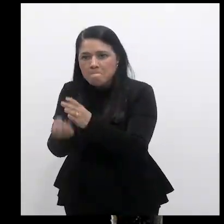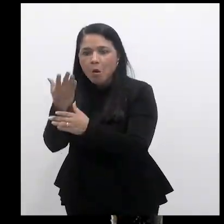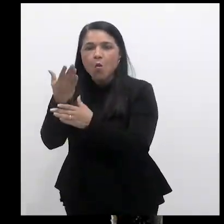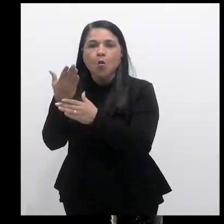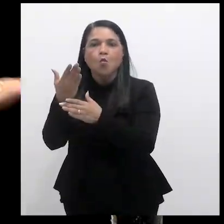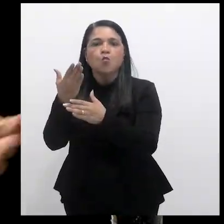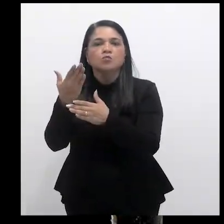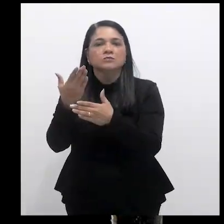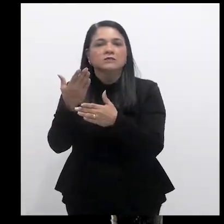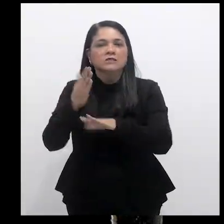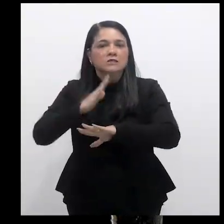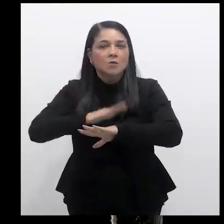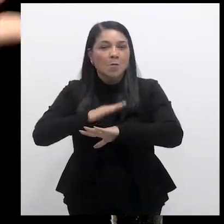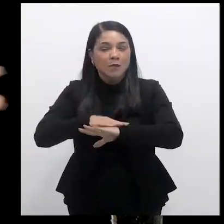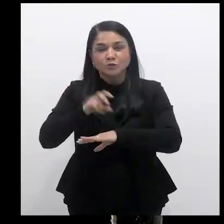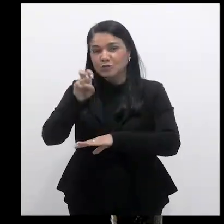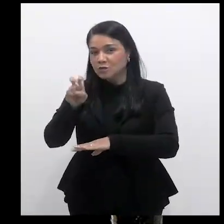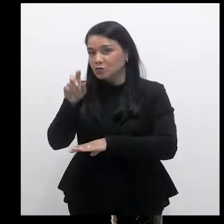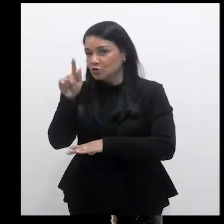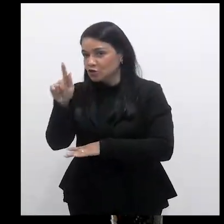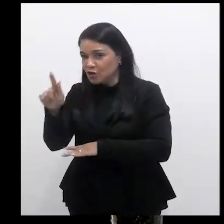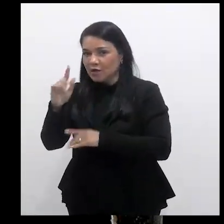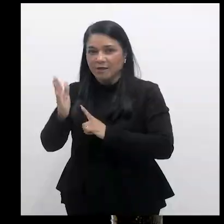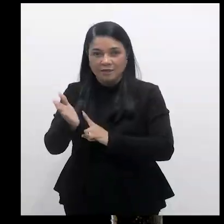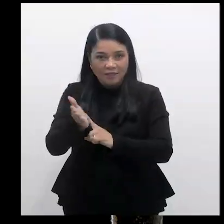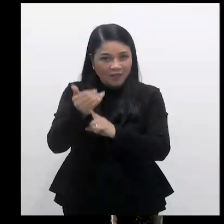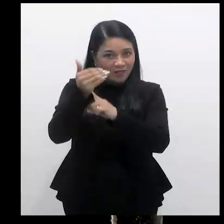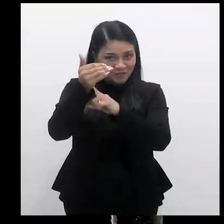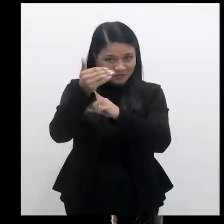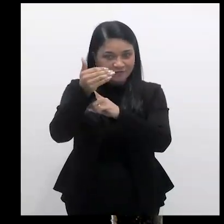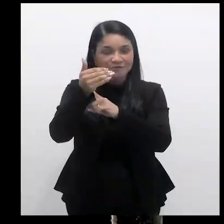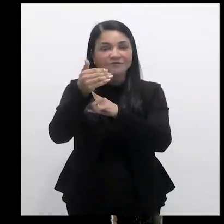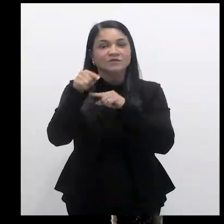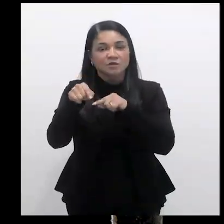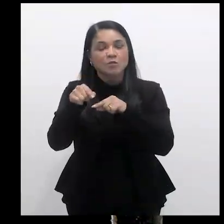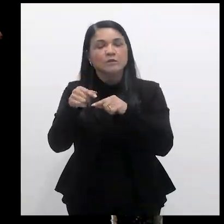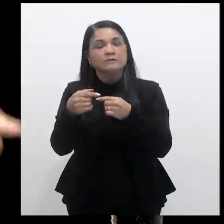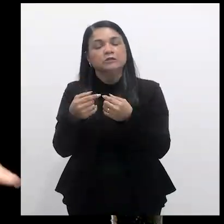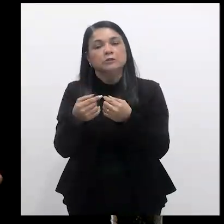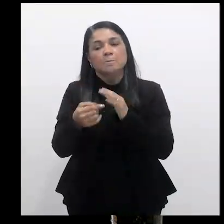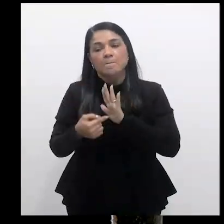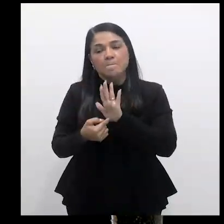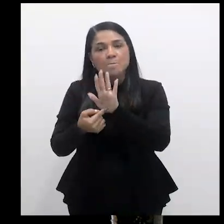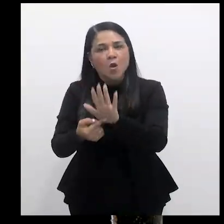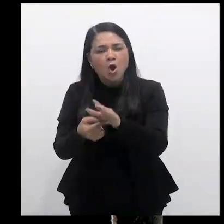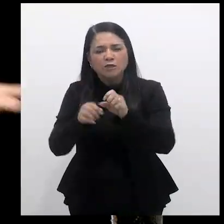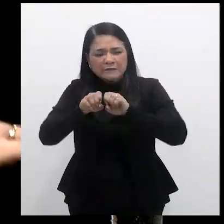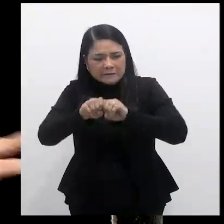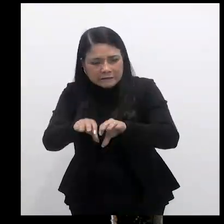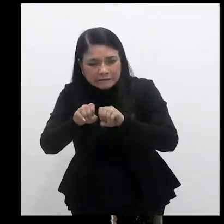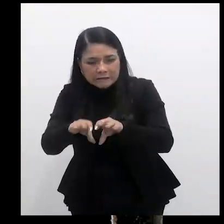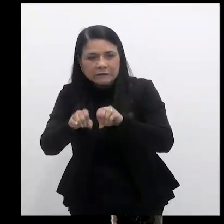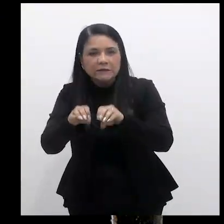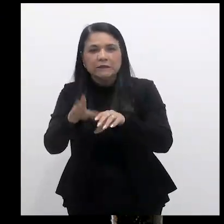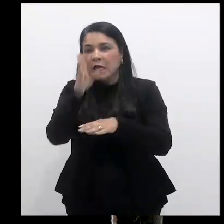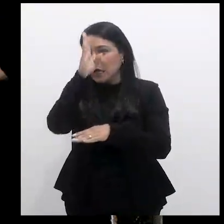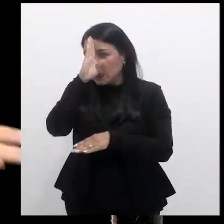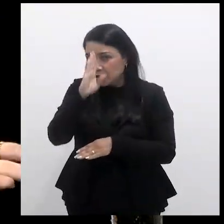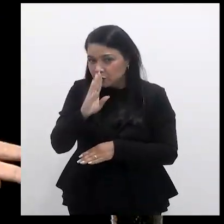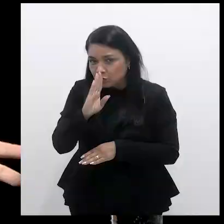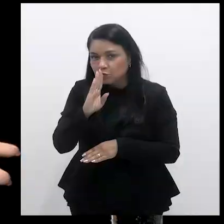com essa era do 5G, da tecnologia. Então, a gente leva tudo isso, né, de bandeja